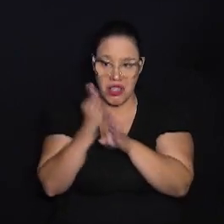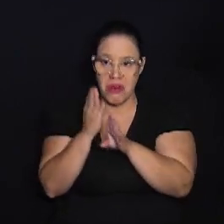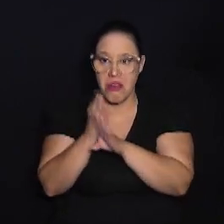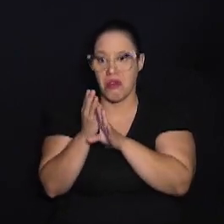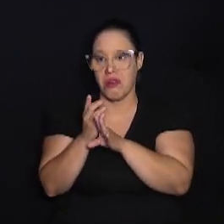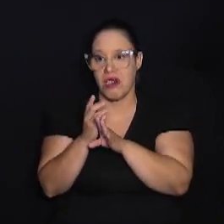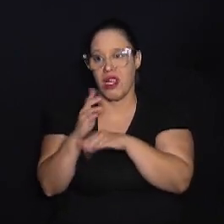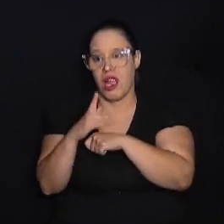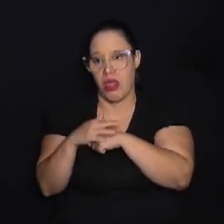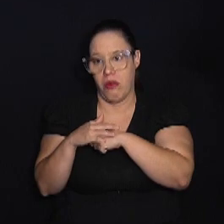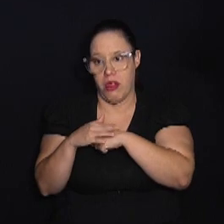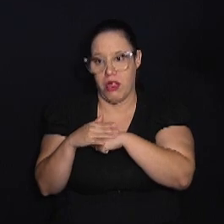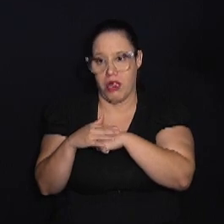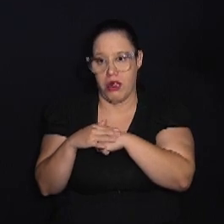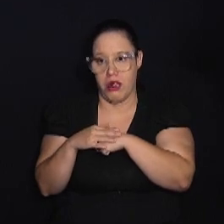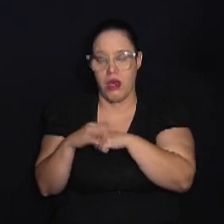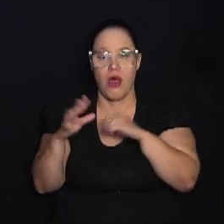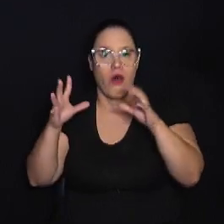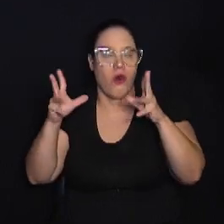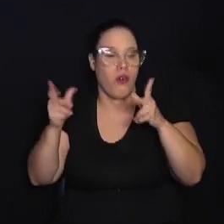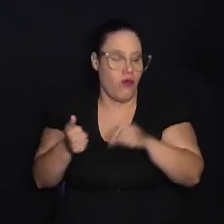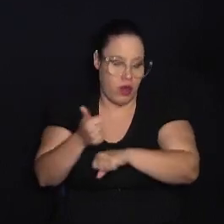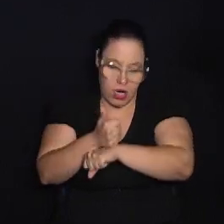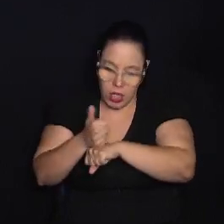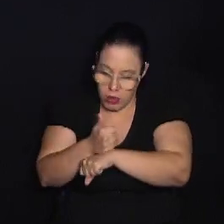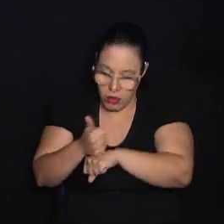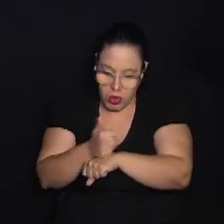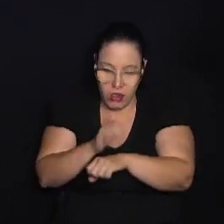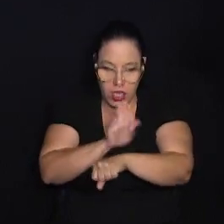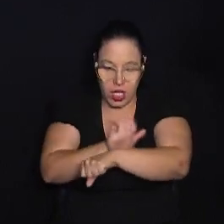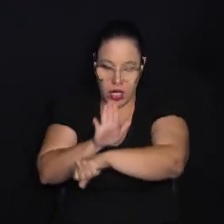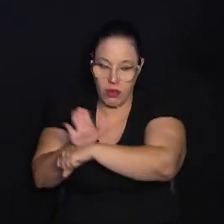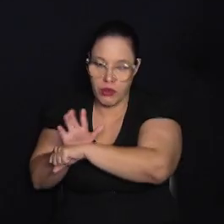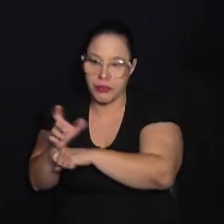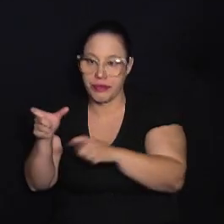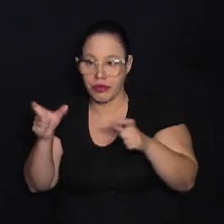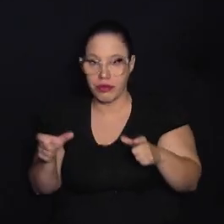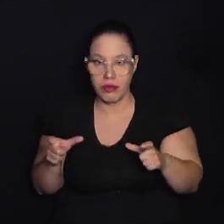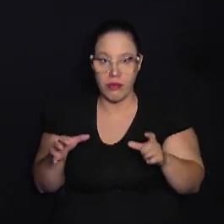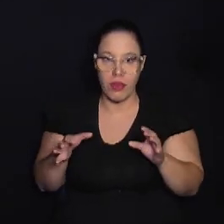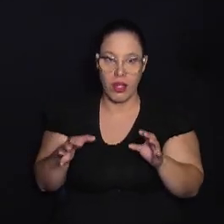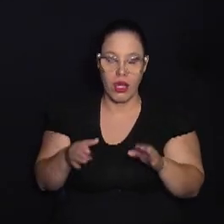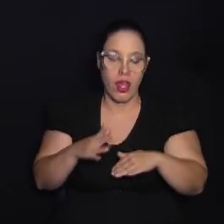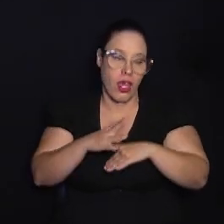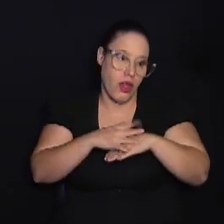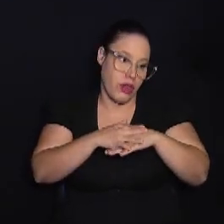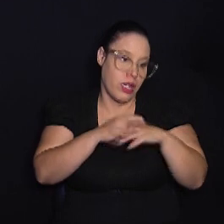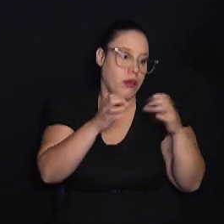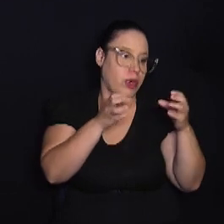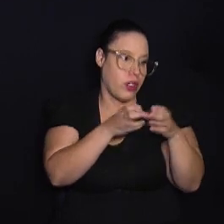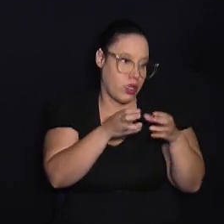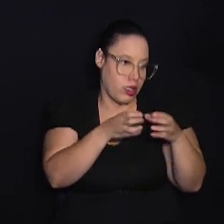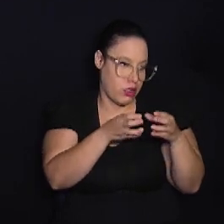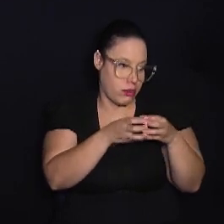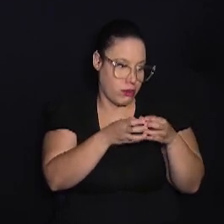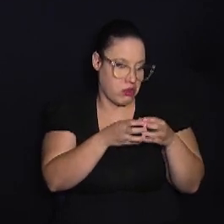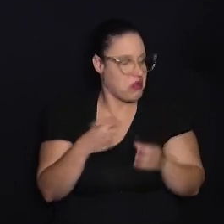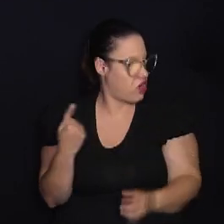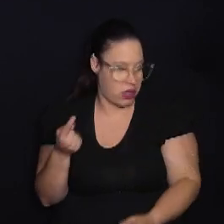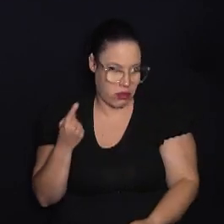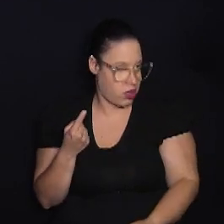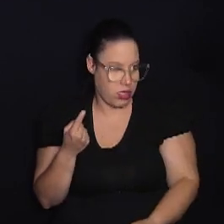de vários profissionais que vão atuar com esse paciente. É um tratamento em conjunto mesmo, né? Não é uma coisa isolada ali que